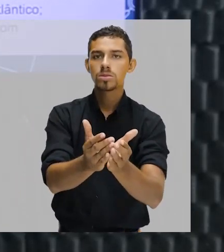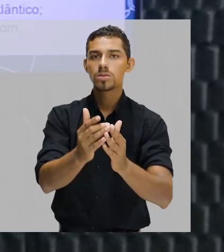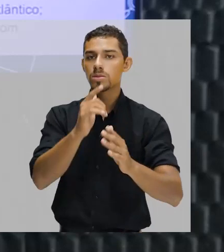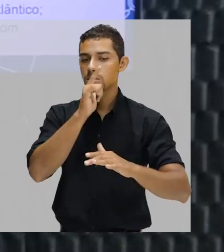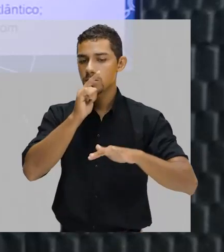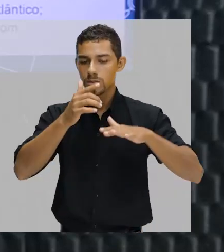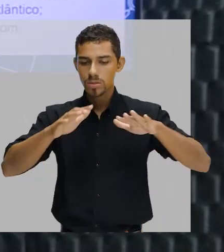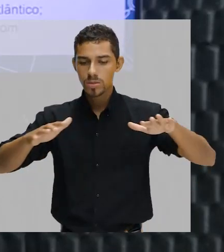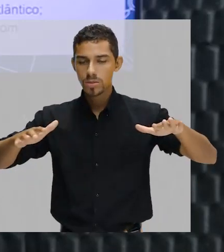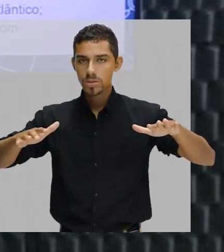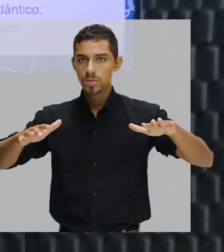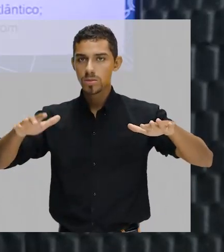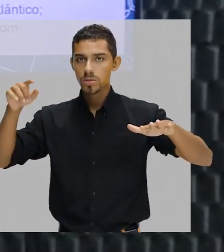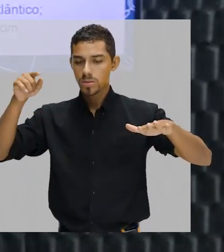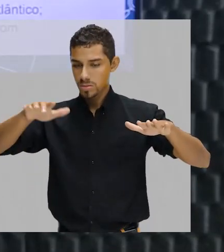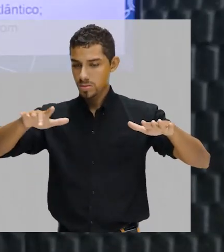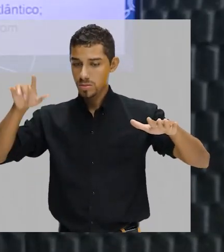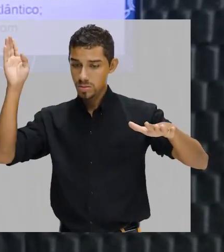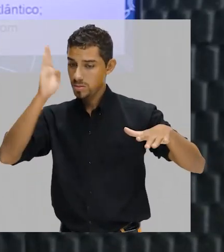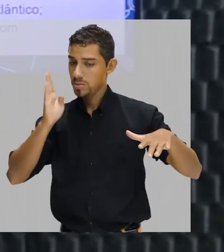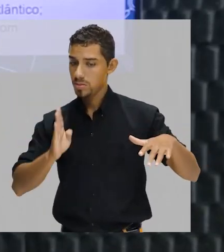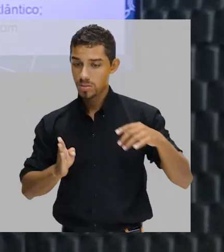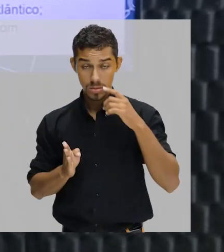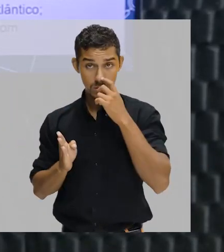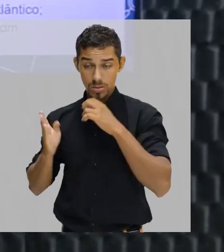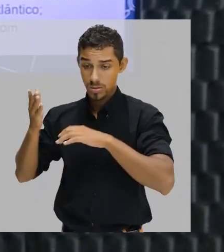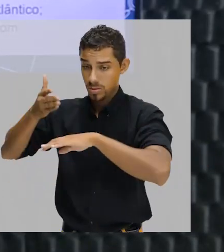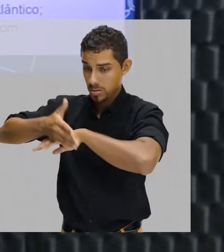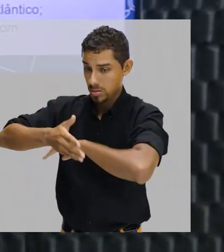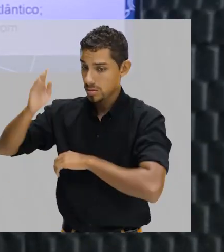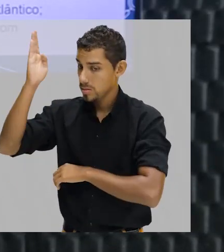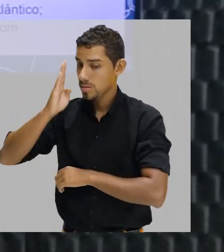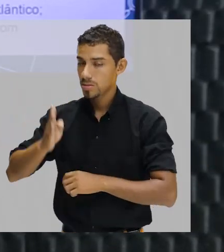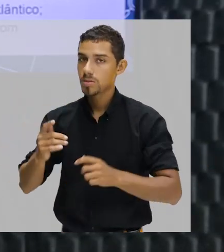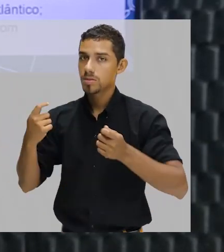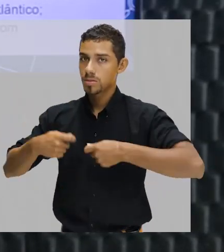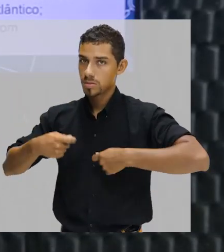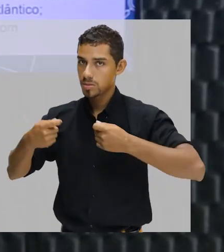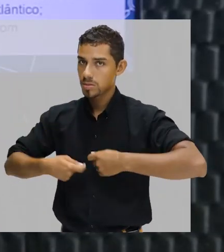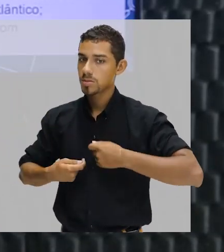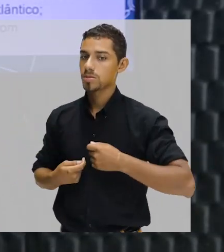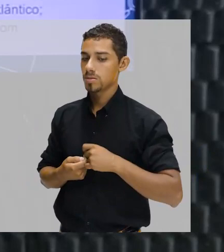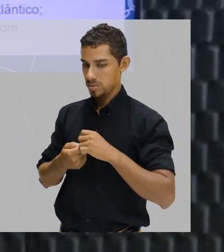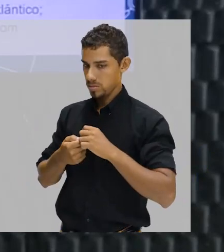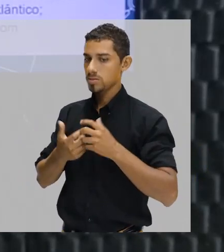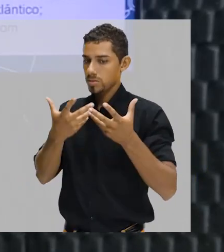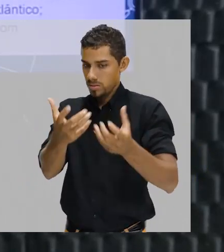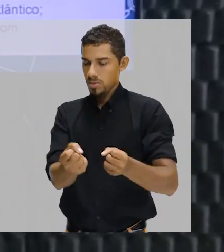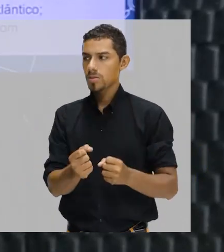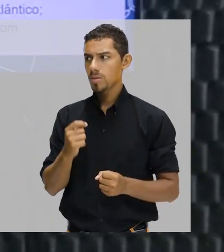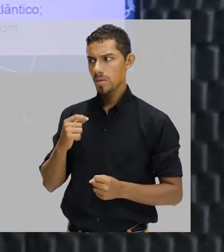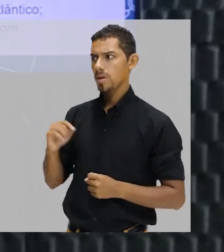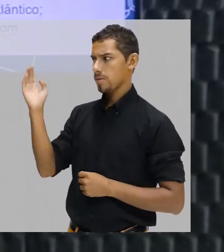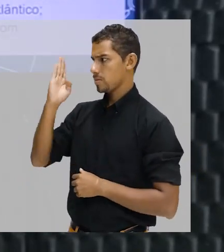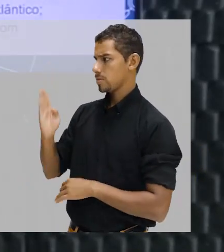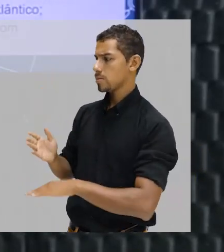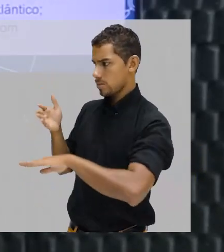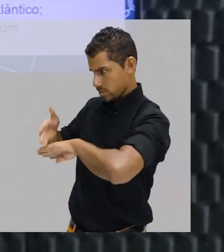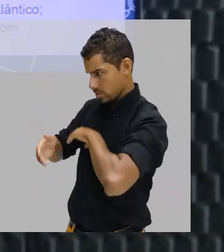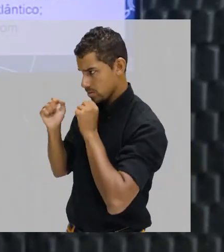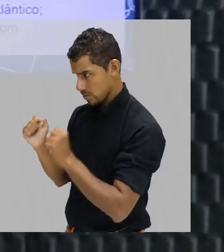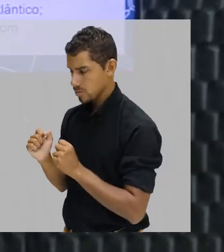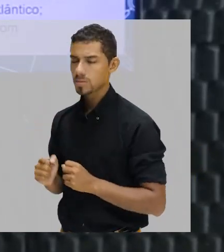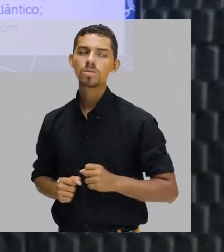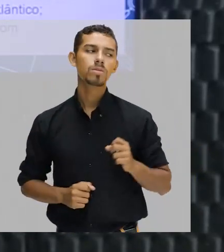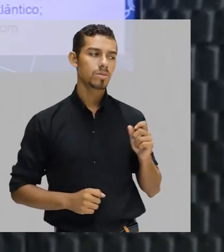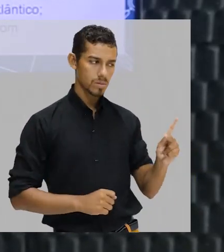brasileiro. Para entrar com esse navio de guerra dentro das águas territoriais brasileiras, precisa de autorização, tá certo? Ó, Brasil, posso entrar? Brasil, ó, beleza, pode